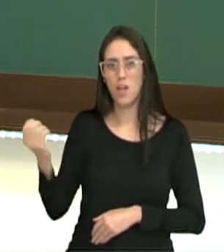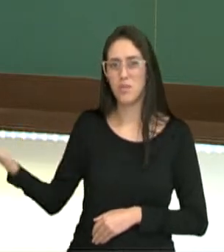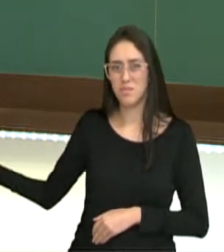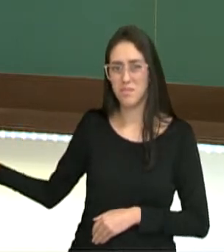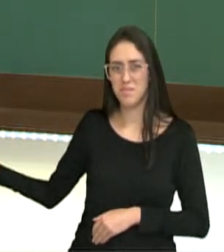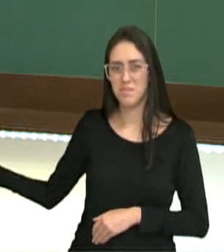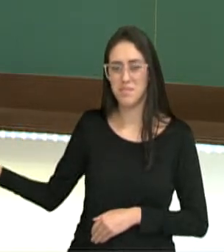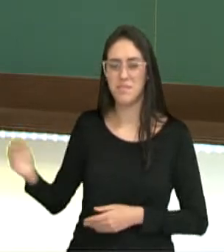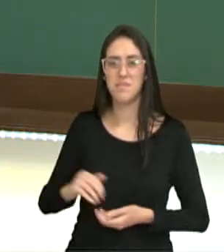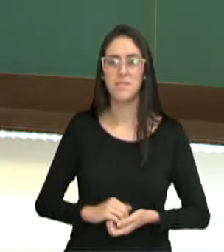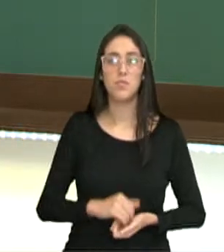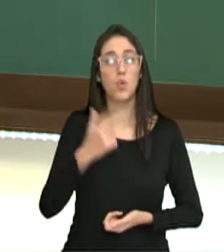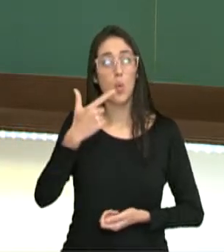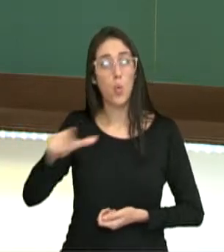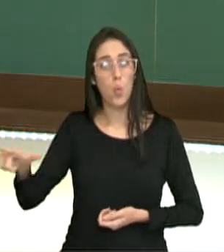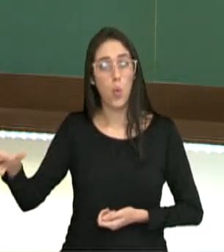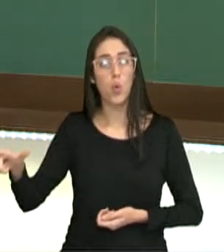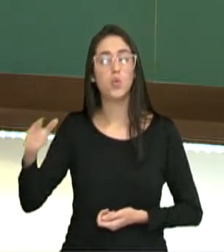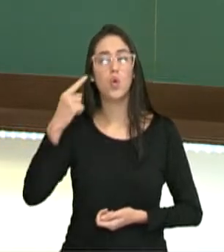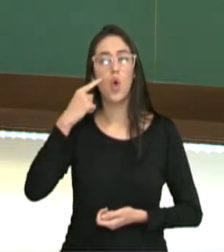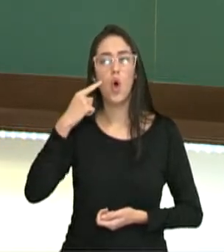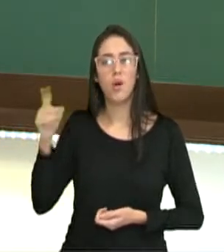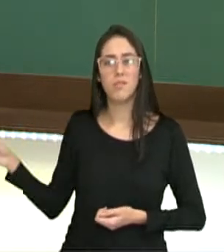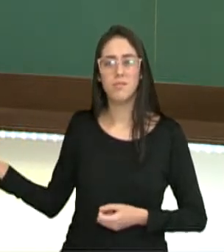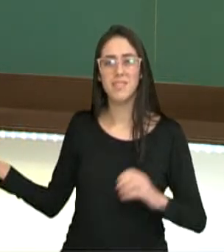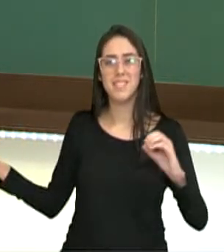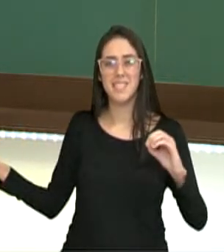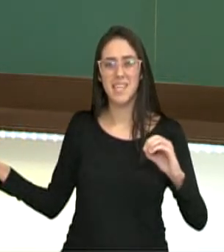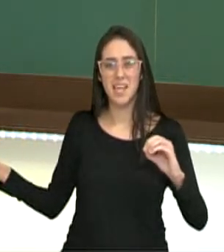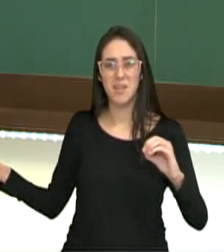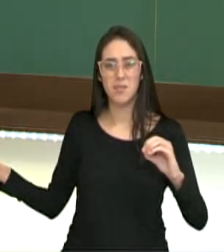E assim, os demais. Olha onde que está o zero.